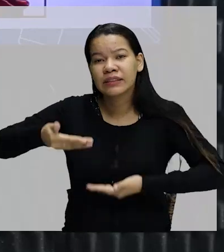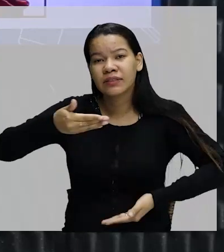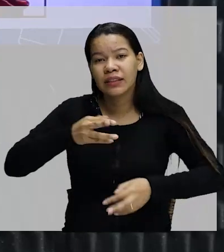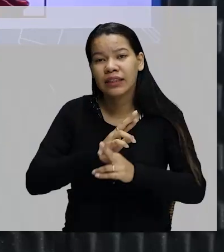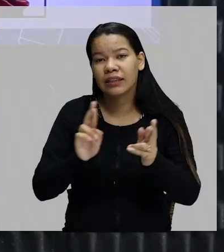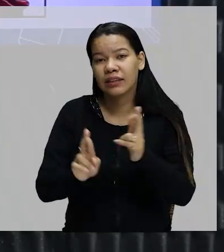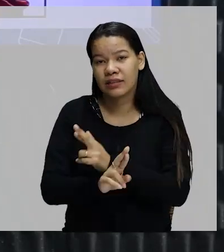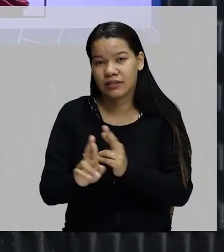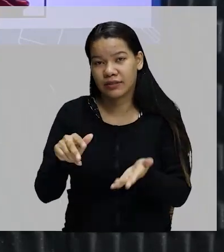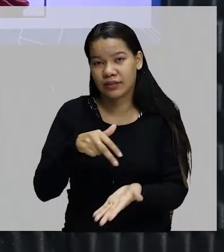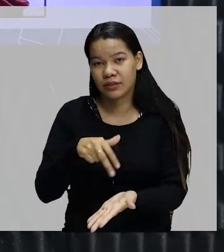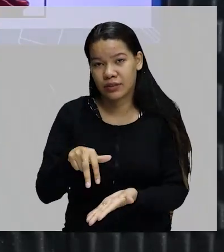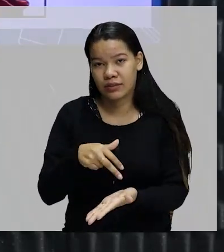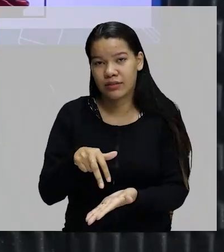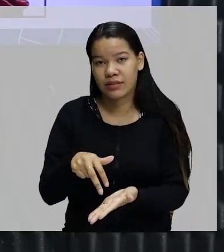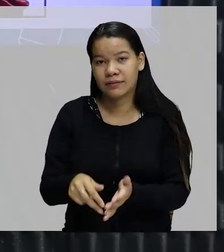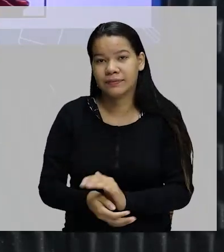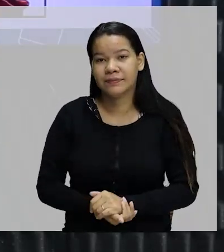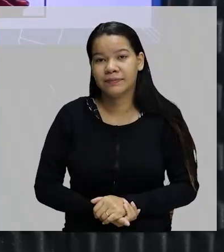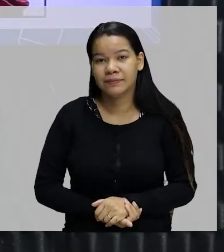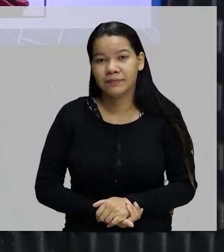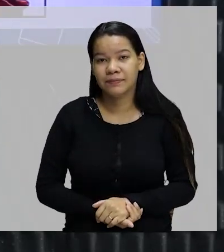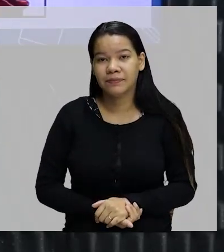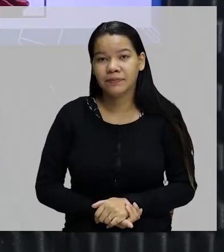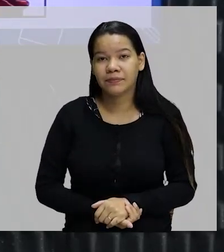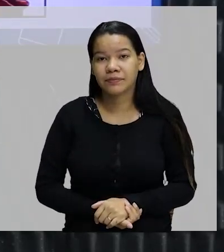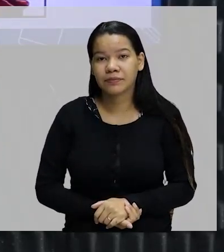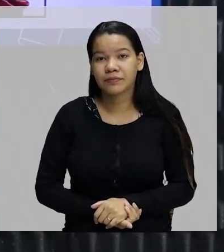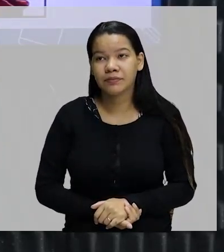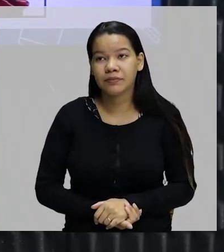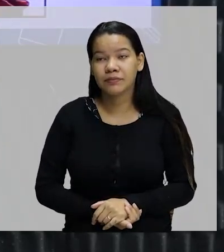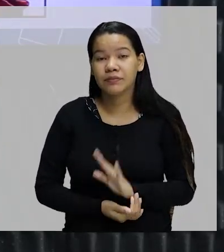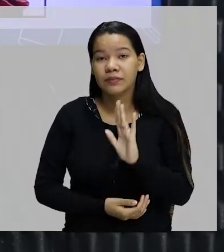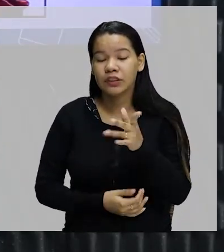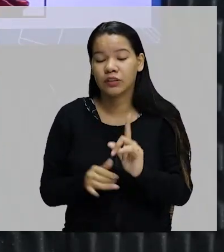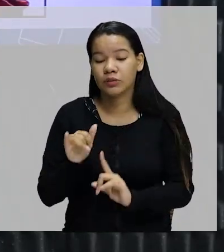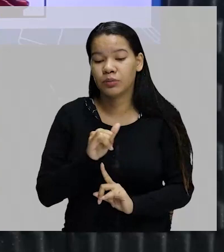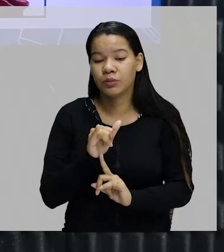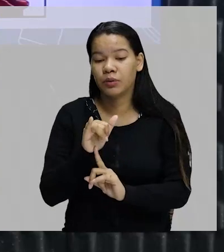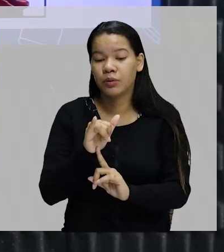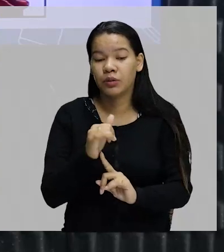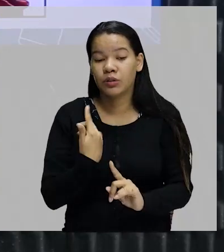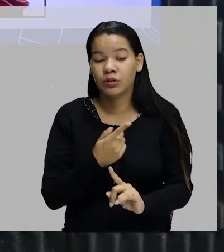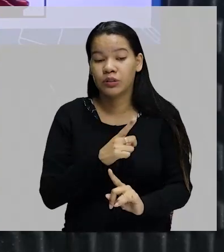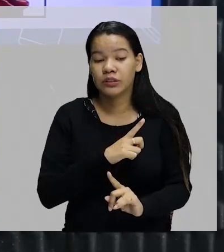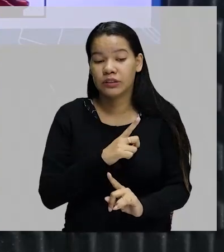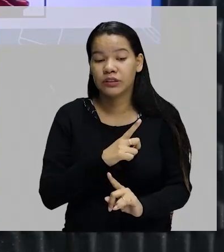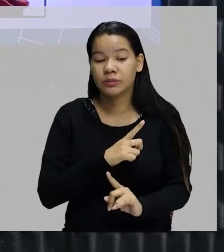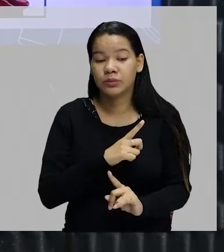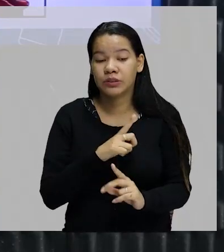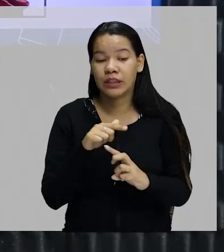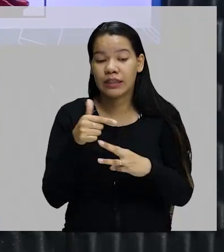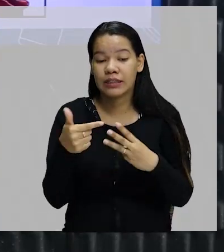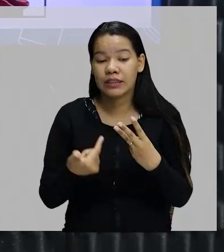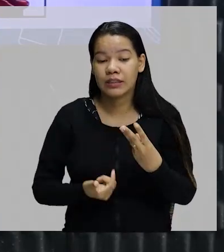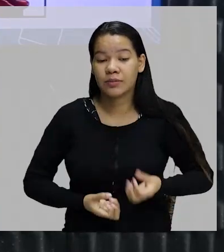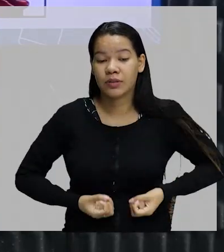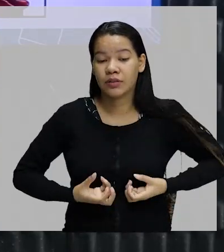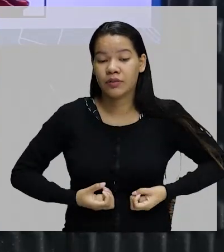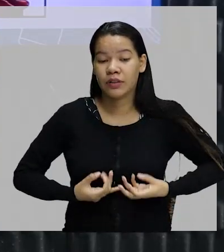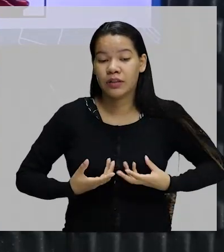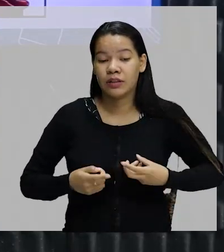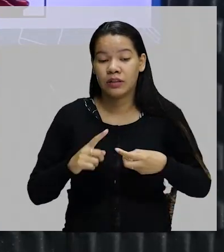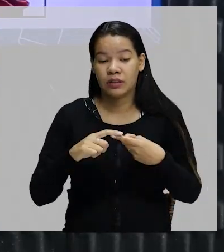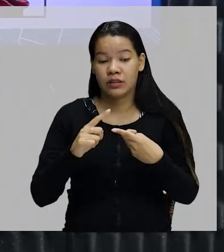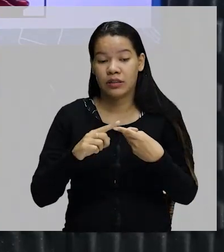naquela classificação das danças em relação à sua origem. No Bumba Meu Boi, nós temos as três manifestações aqui, ó,